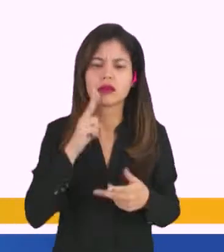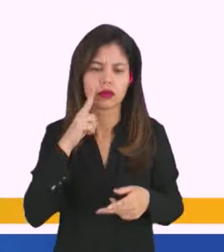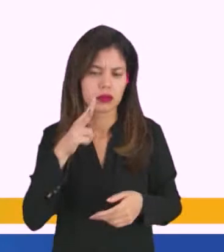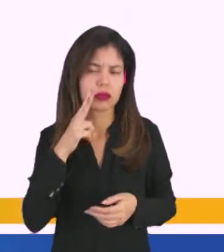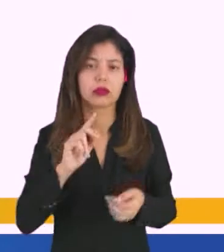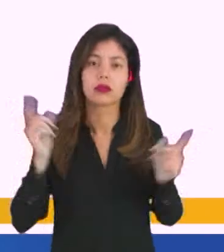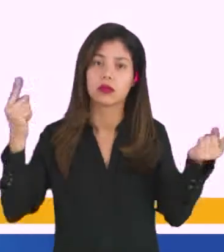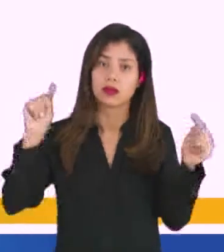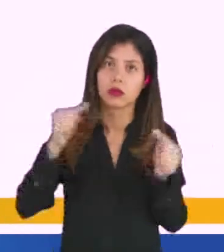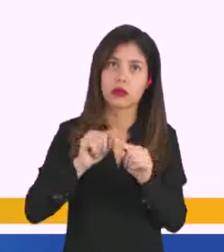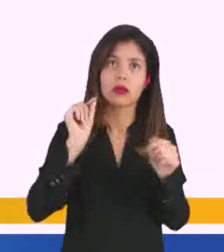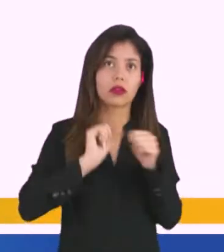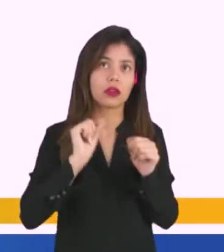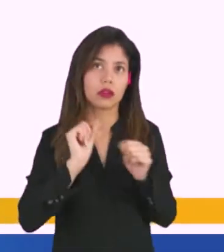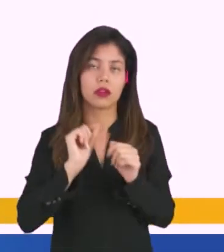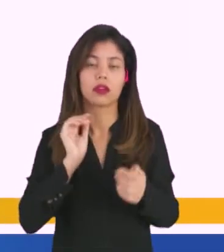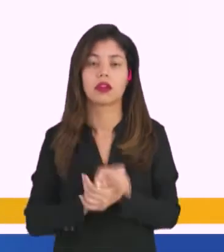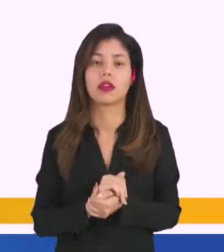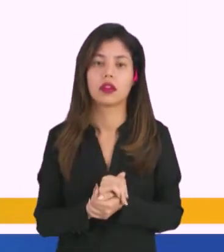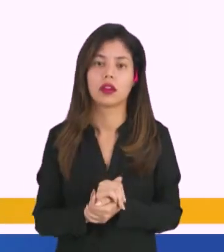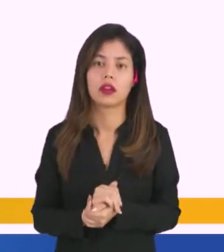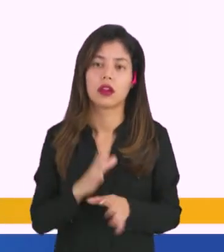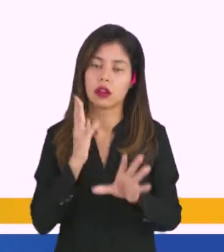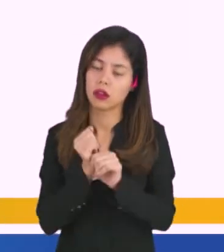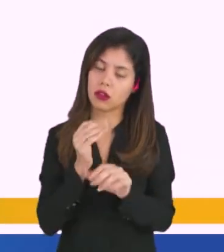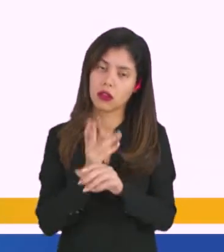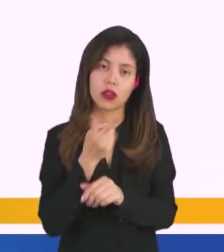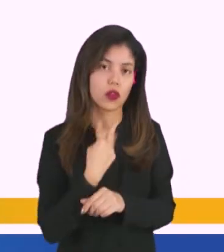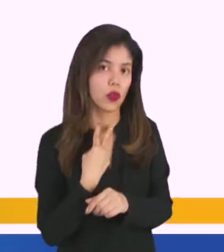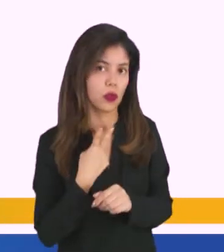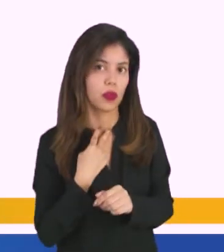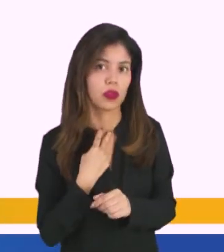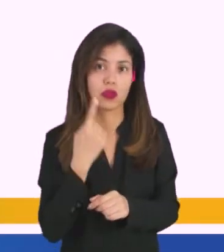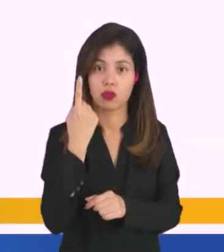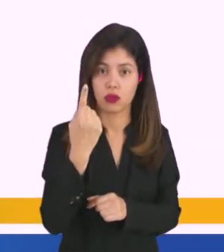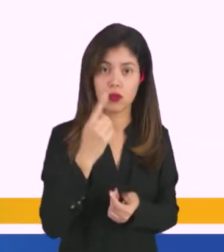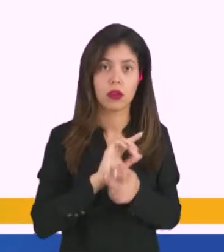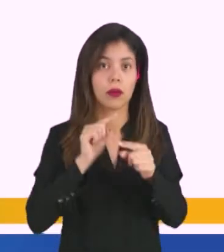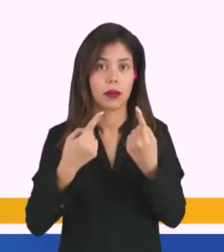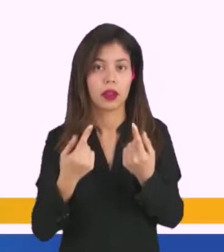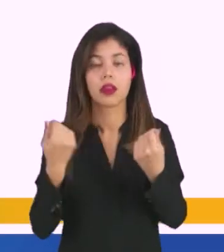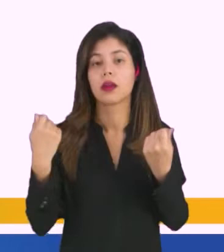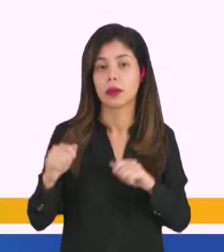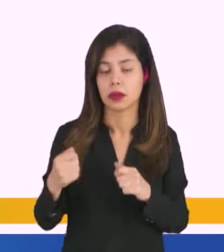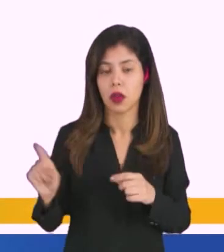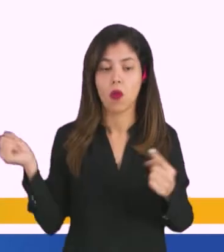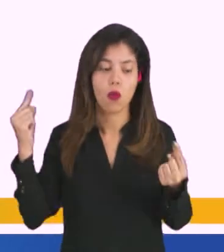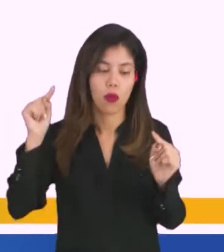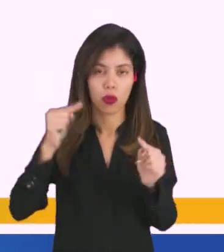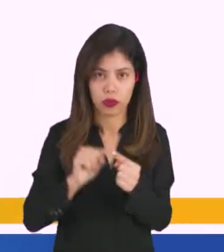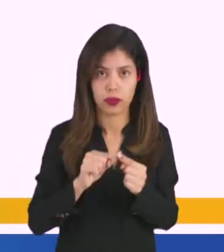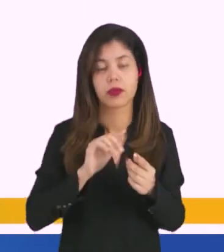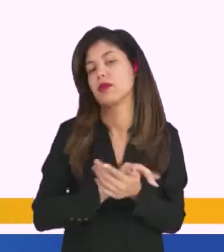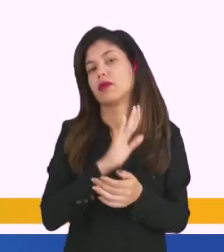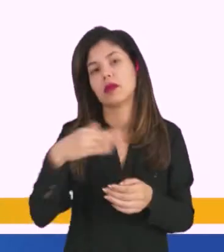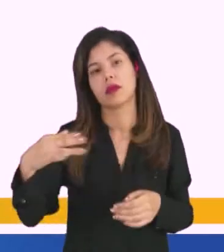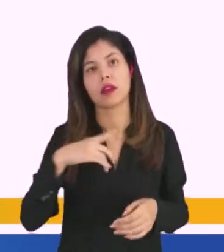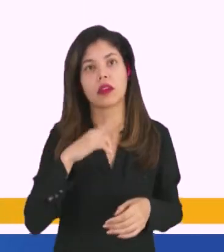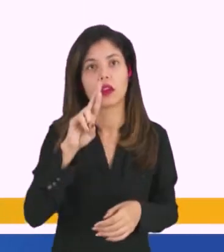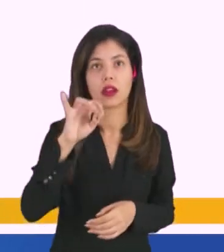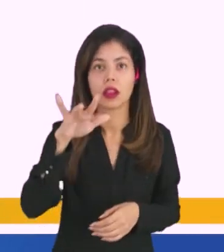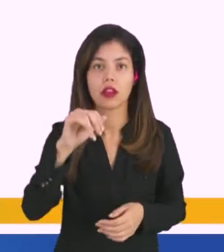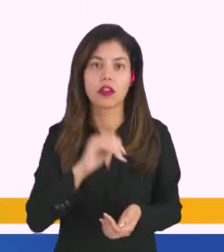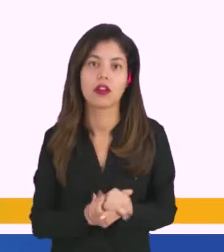aproximações, né, que são feitas, a soma dessas frequências não pode ser exatamente 1, mas ela deve ser bem próxima. Quando a frequência